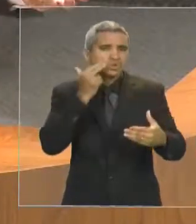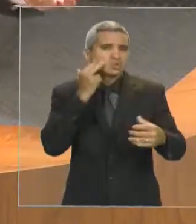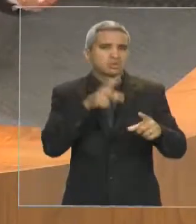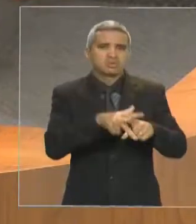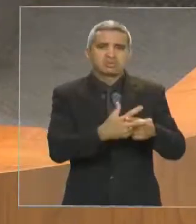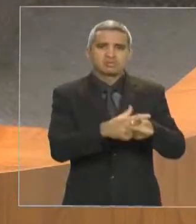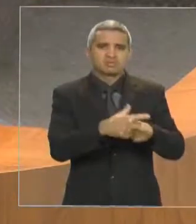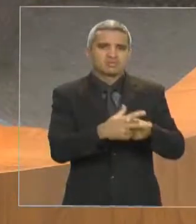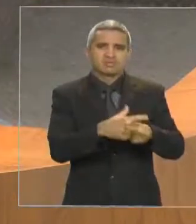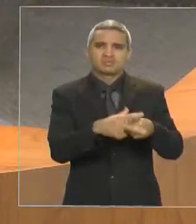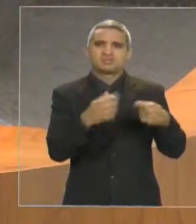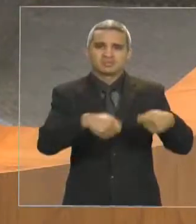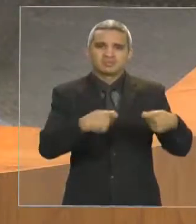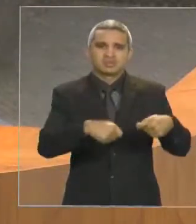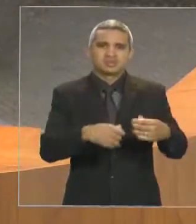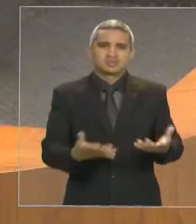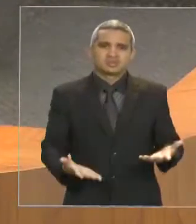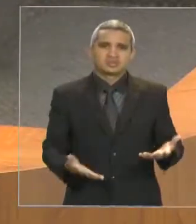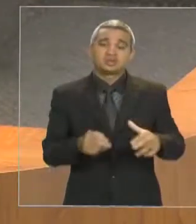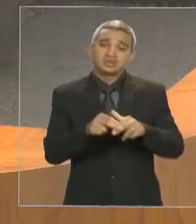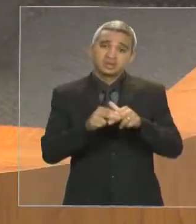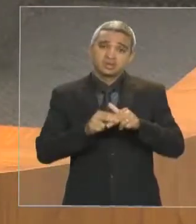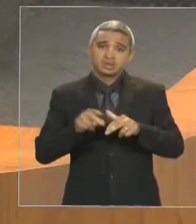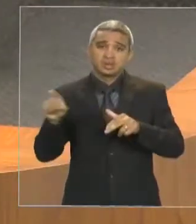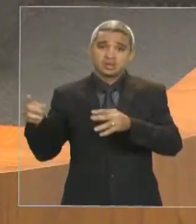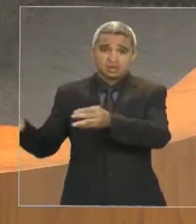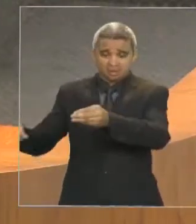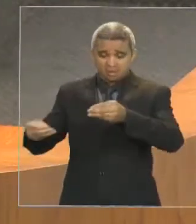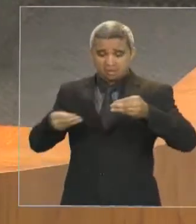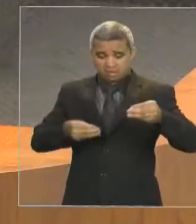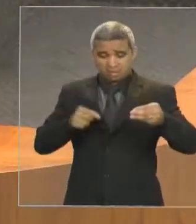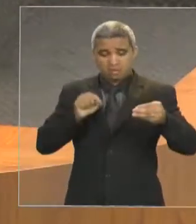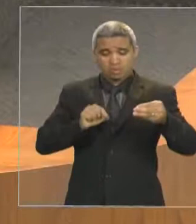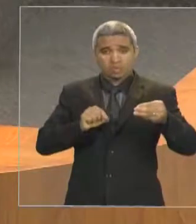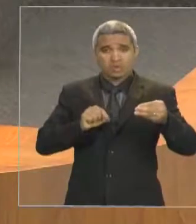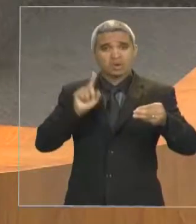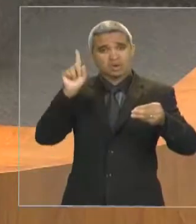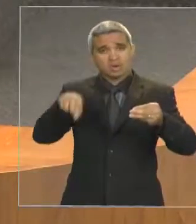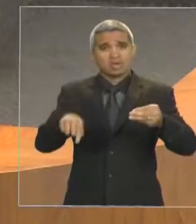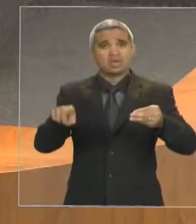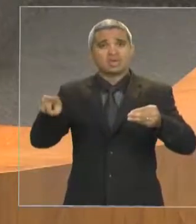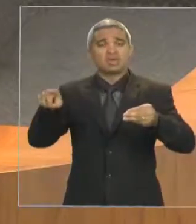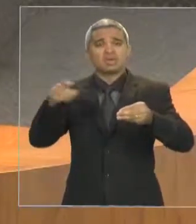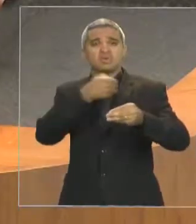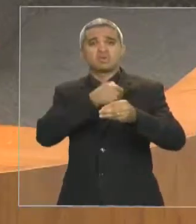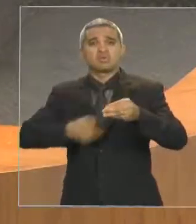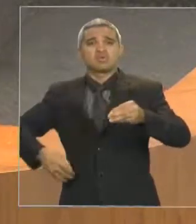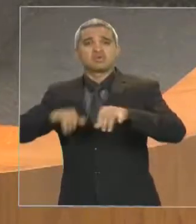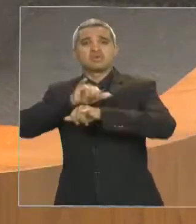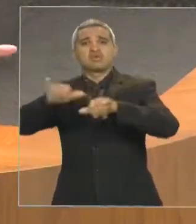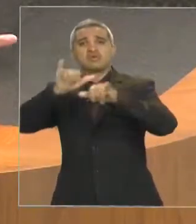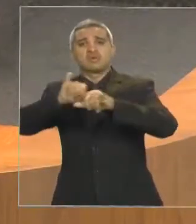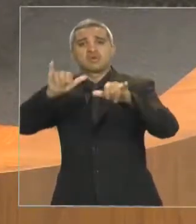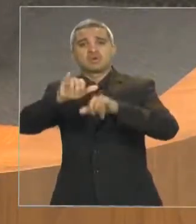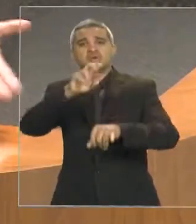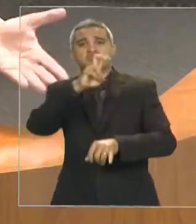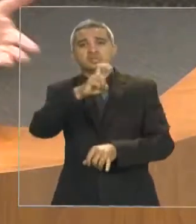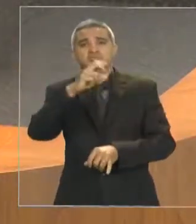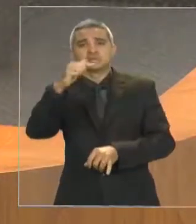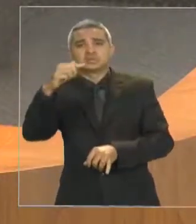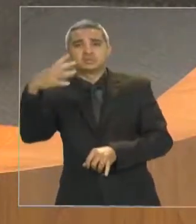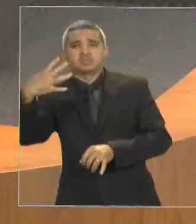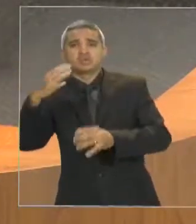de certa forma, diz a propaganda do governo, que diz que reformou e reconstruiu 500 e tantas escolas. O secretário diz